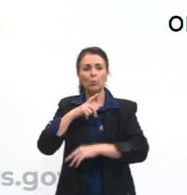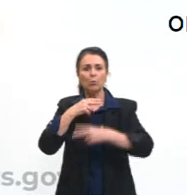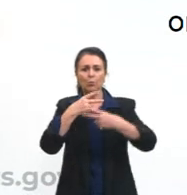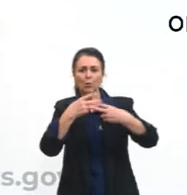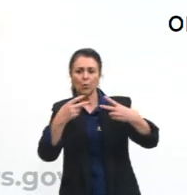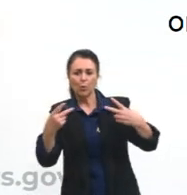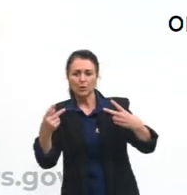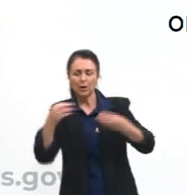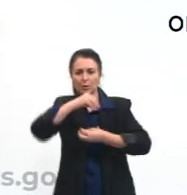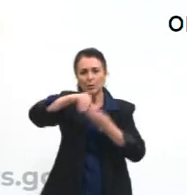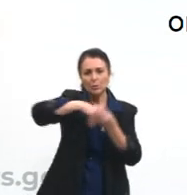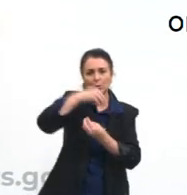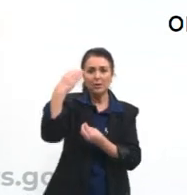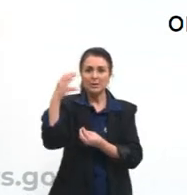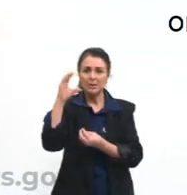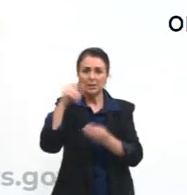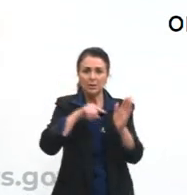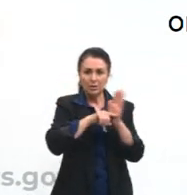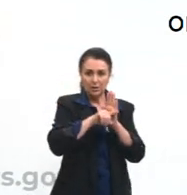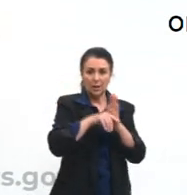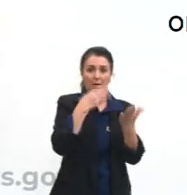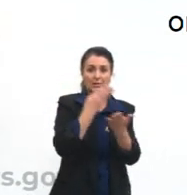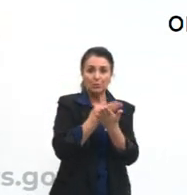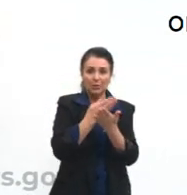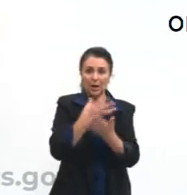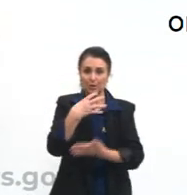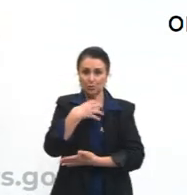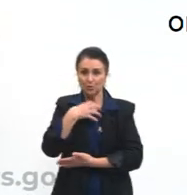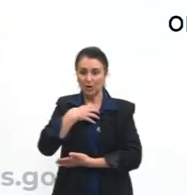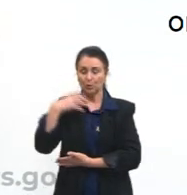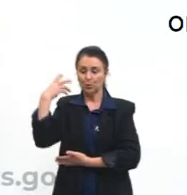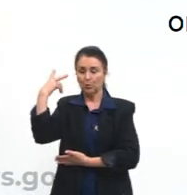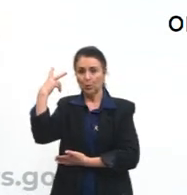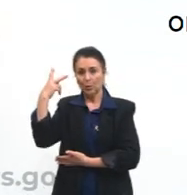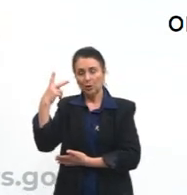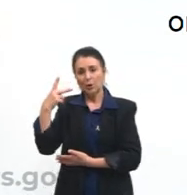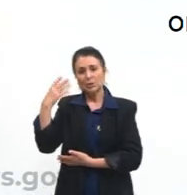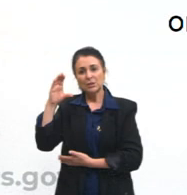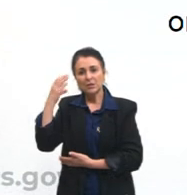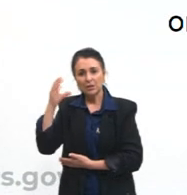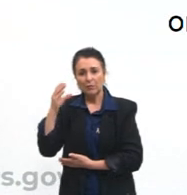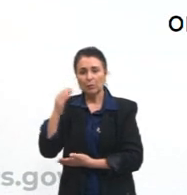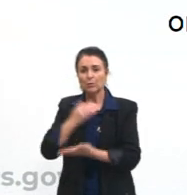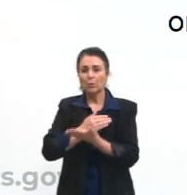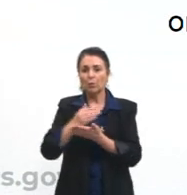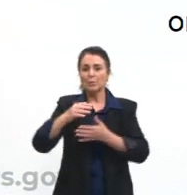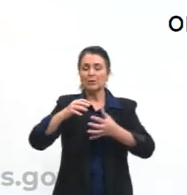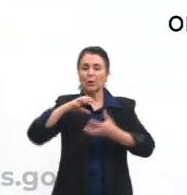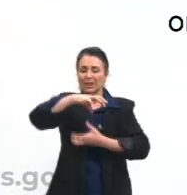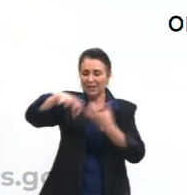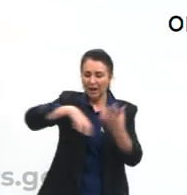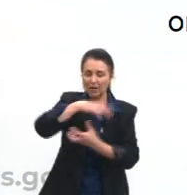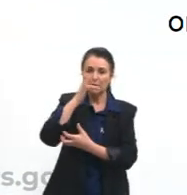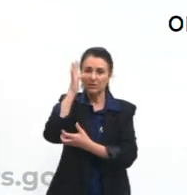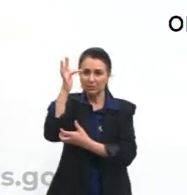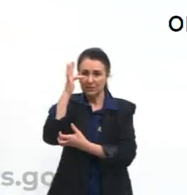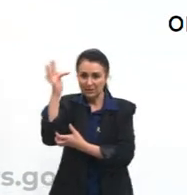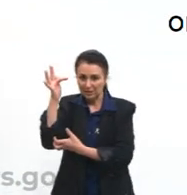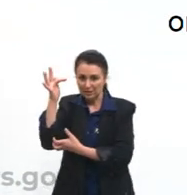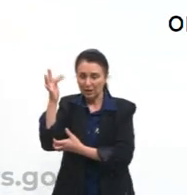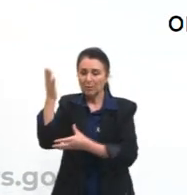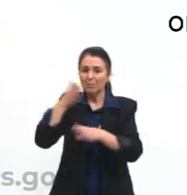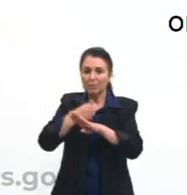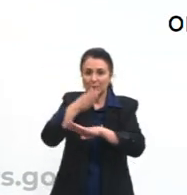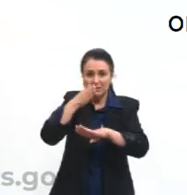EA política deve ser estudada de maneira científica desde a revolução francesa favorecer a integração do Povo na vida social